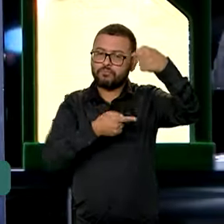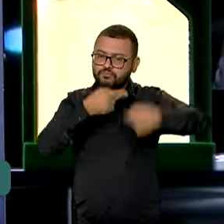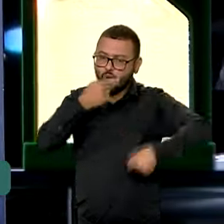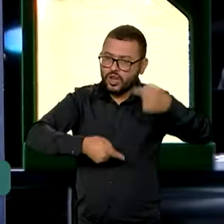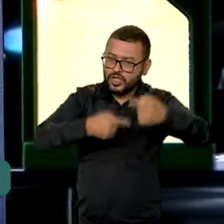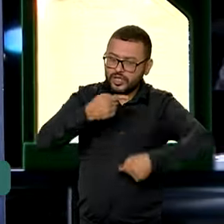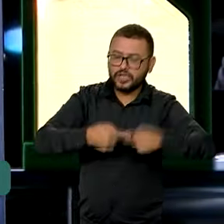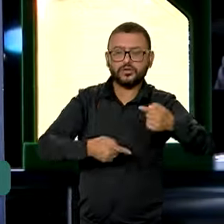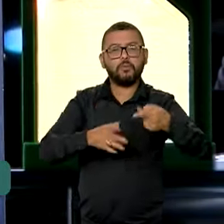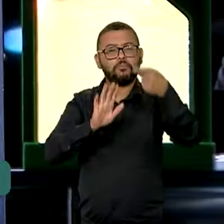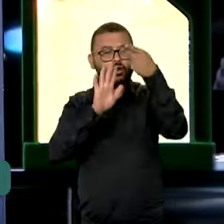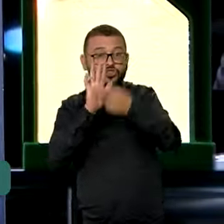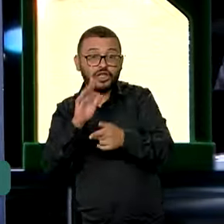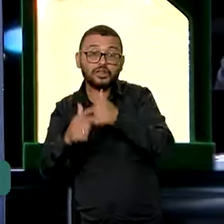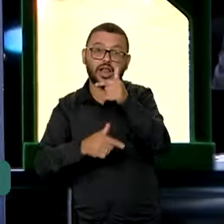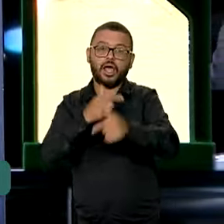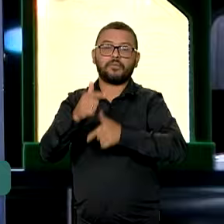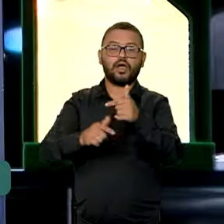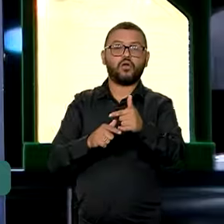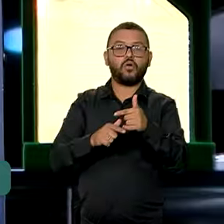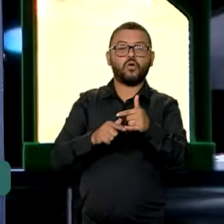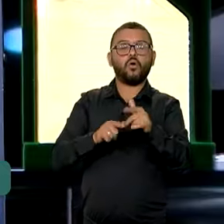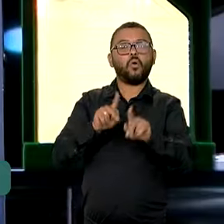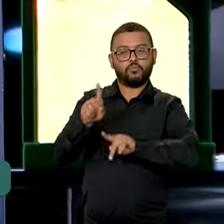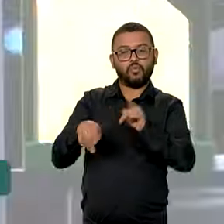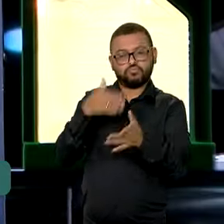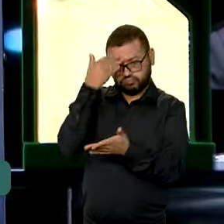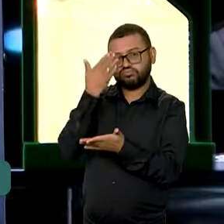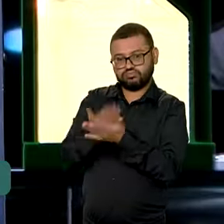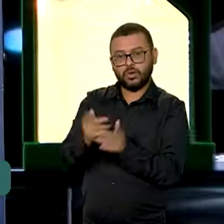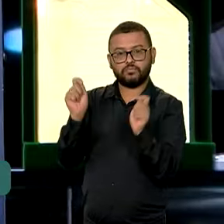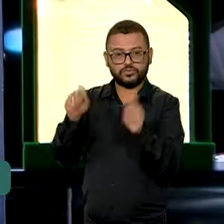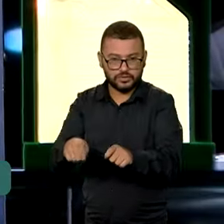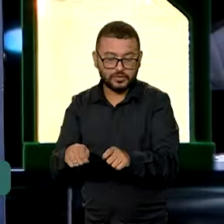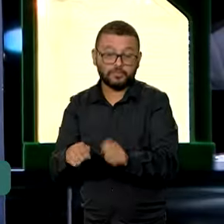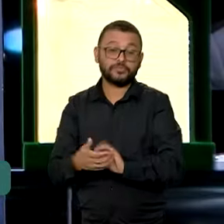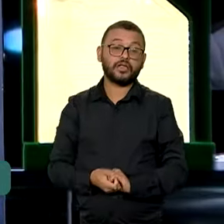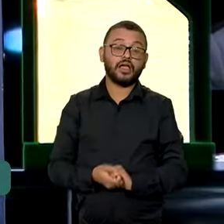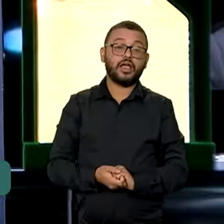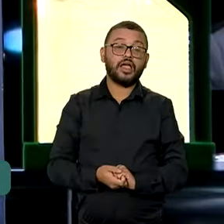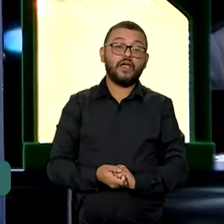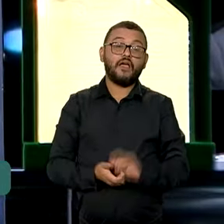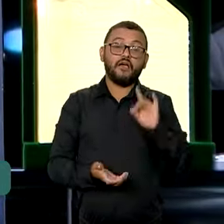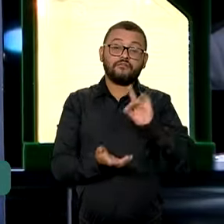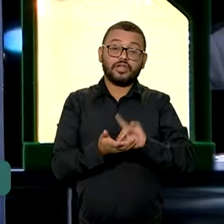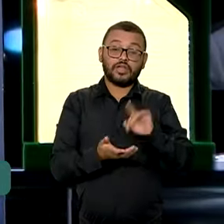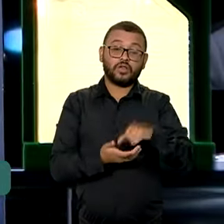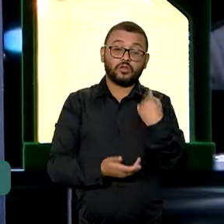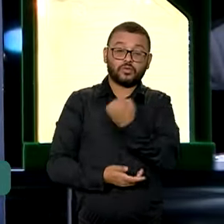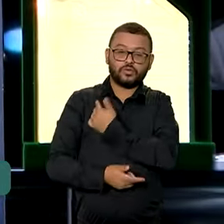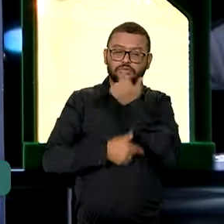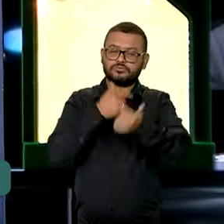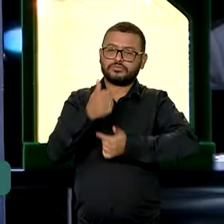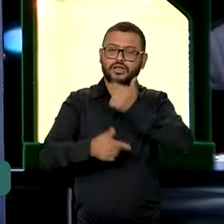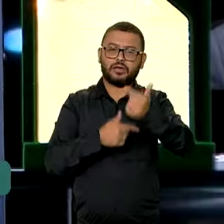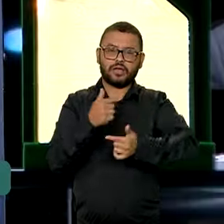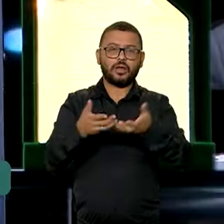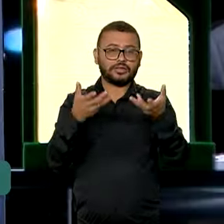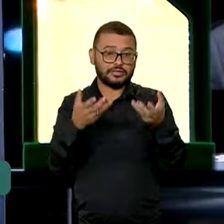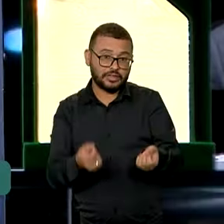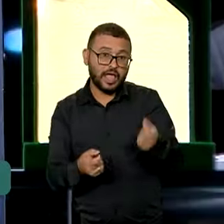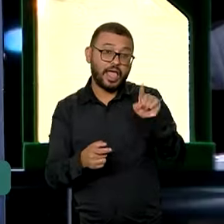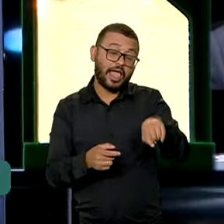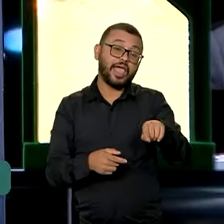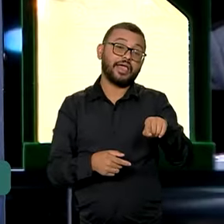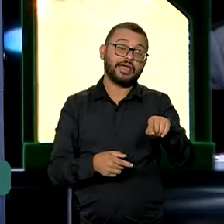aquele programa em que a população mais confia. E, na verdade, o que nós encontramos como